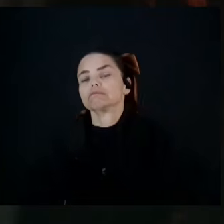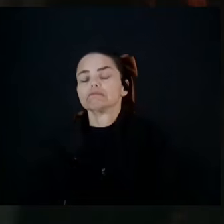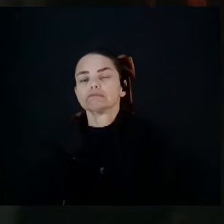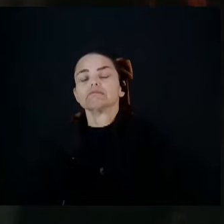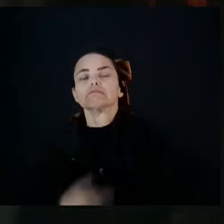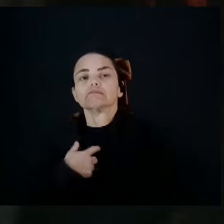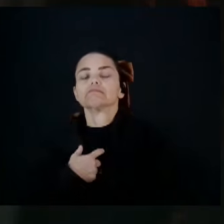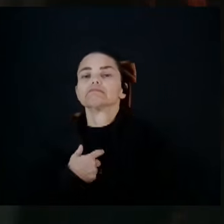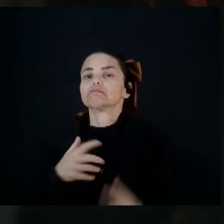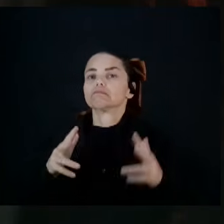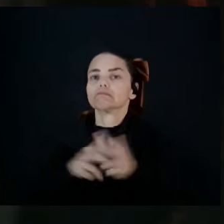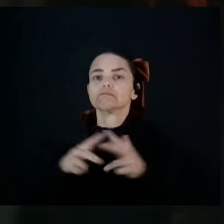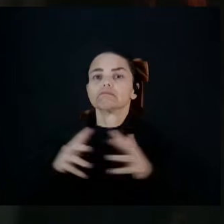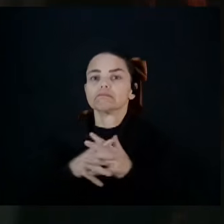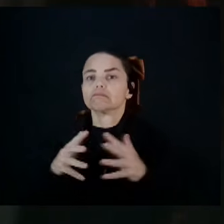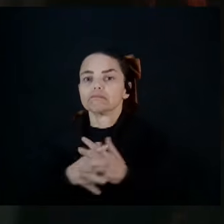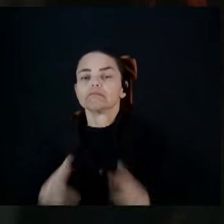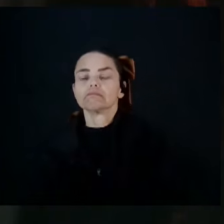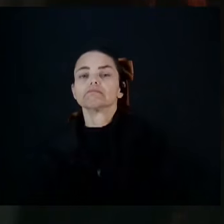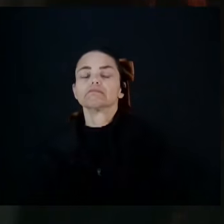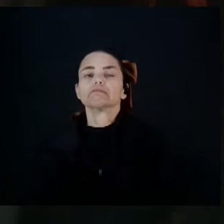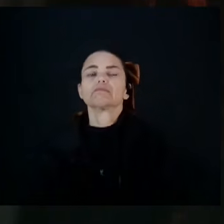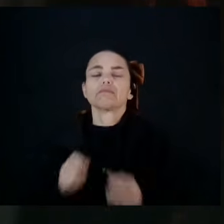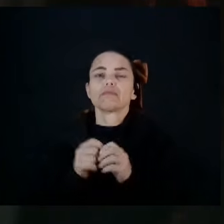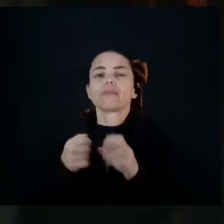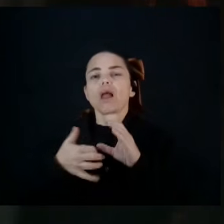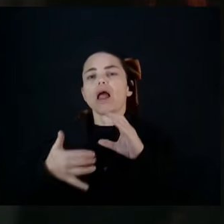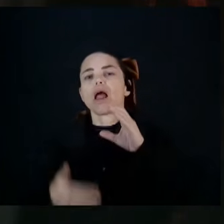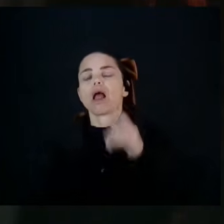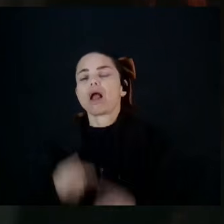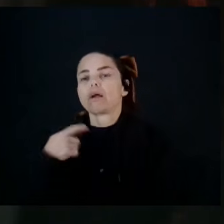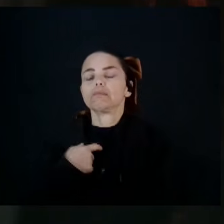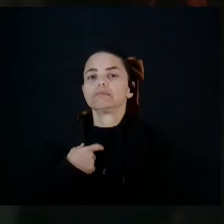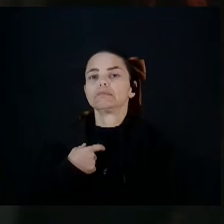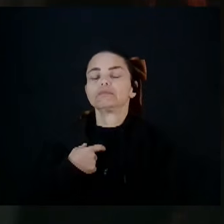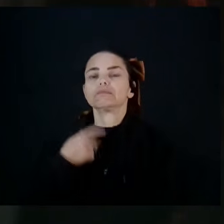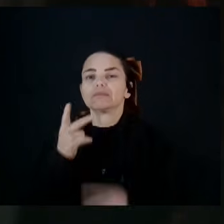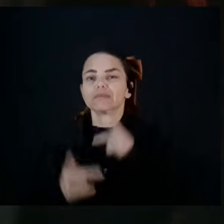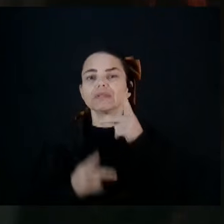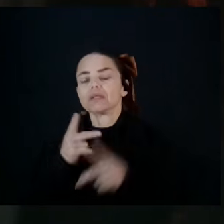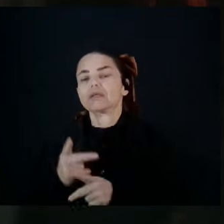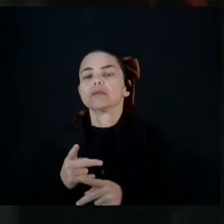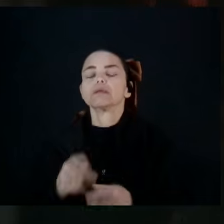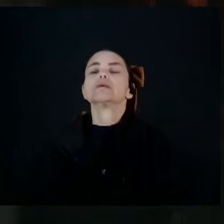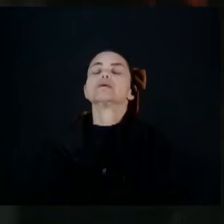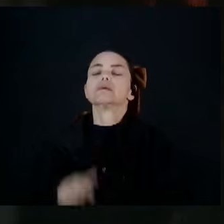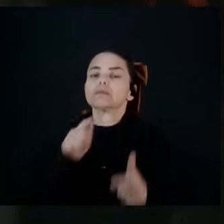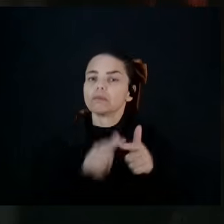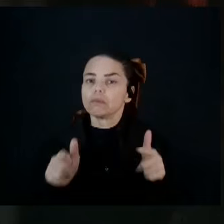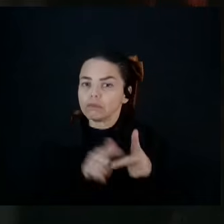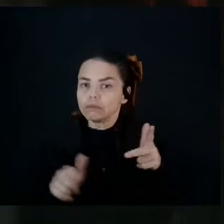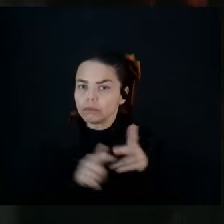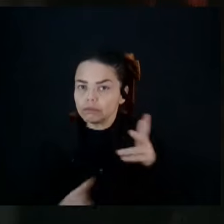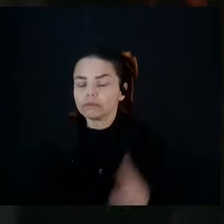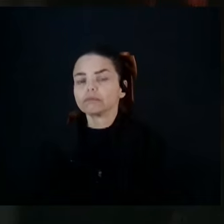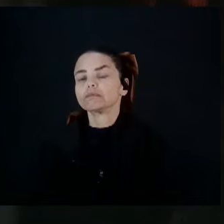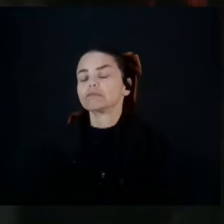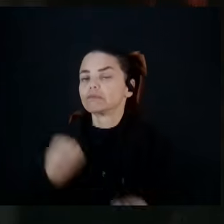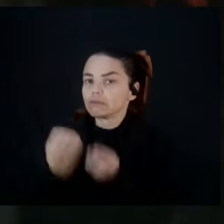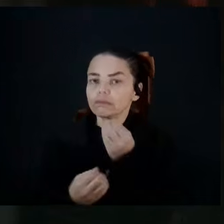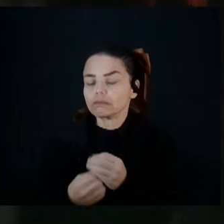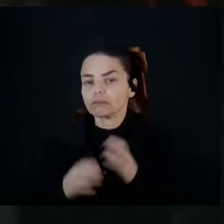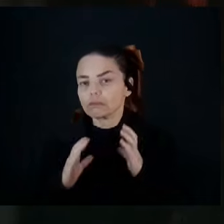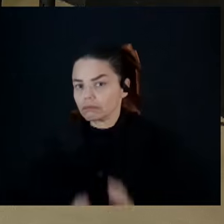depois comentários, falas e tal. Então, pode desencadear situações. Como que a gente deve se comportar mediante